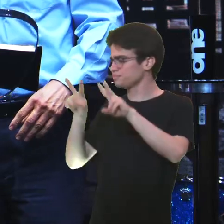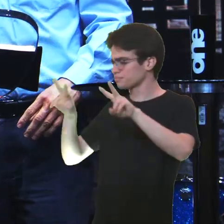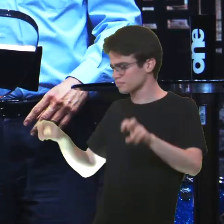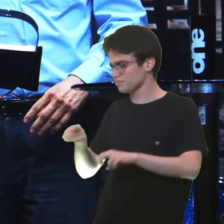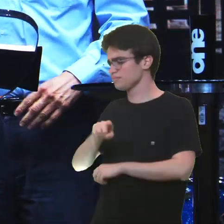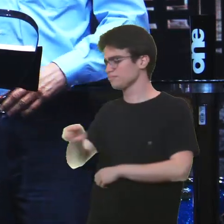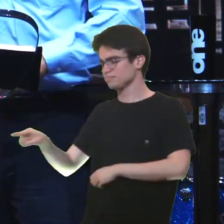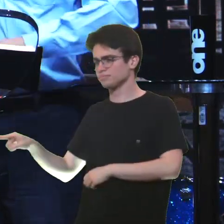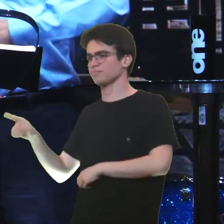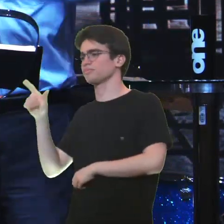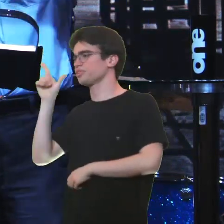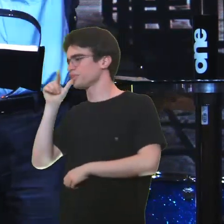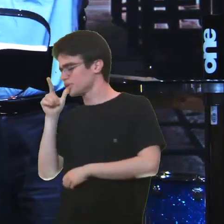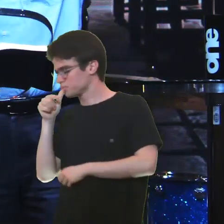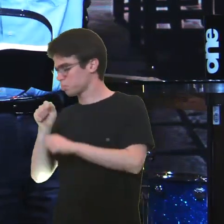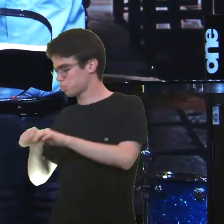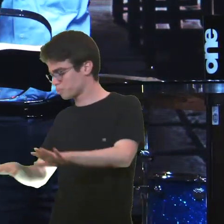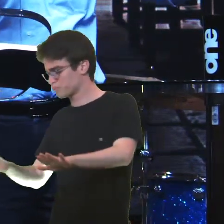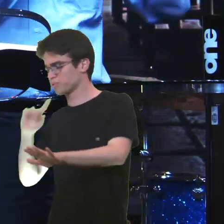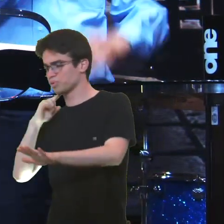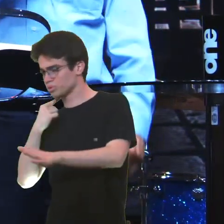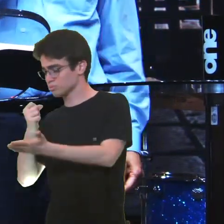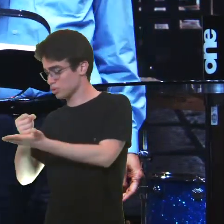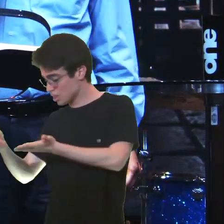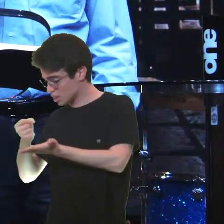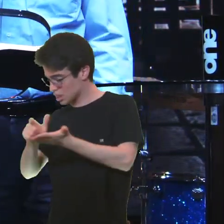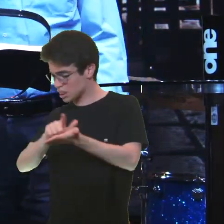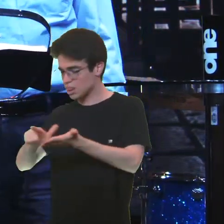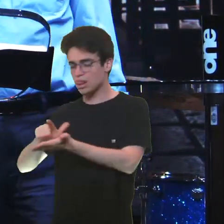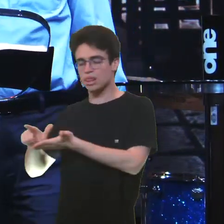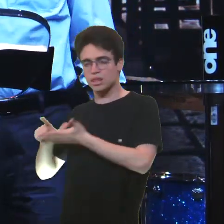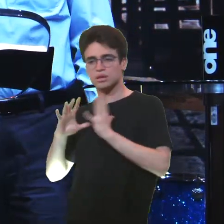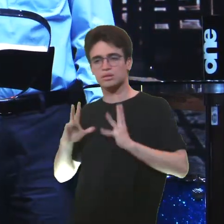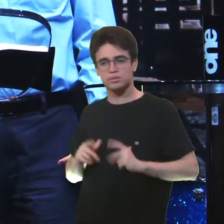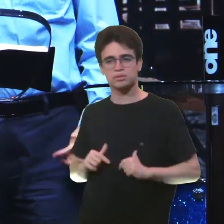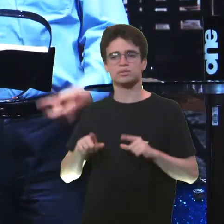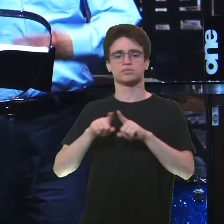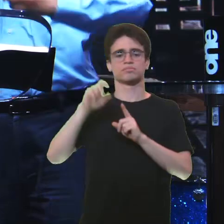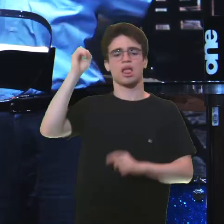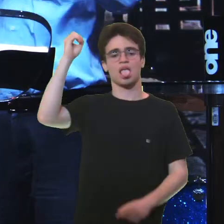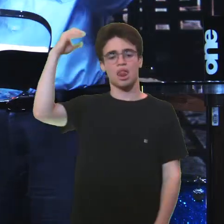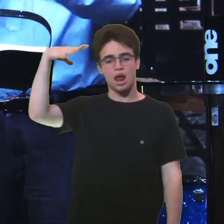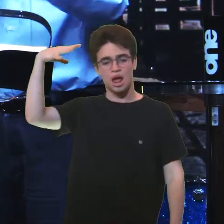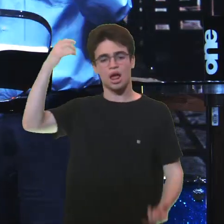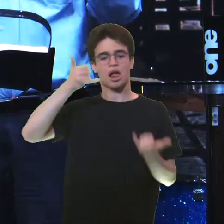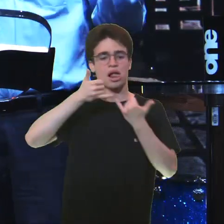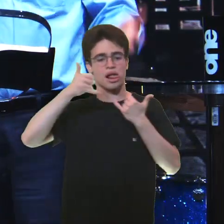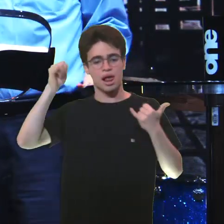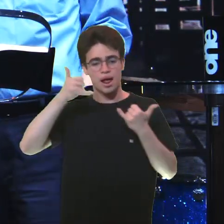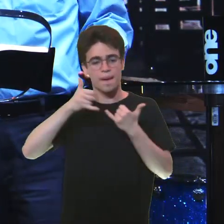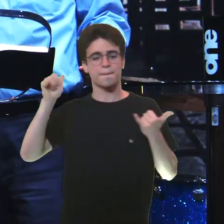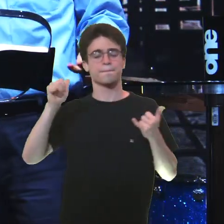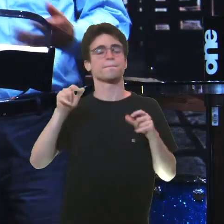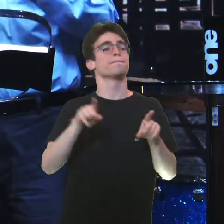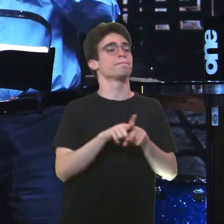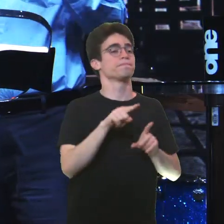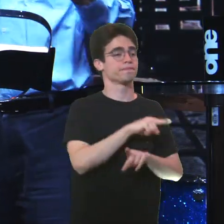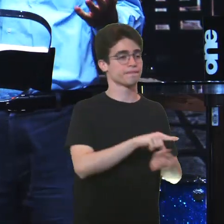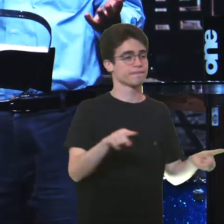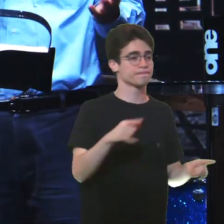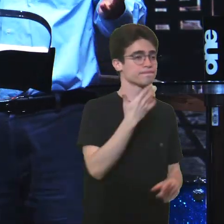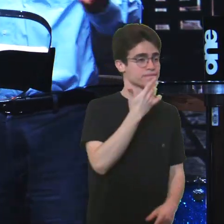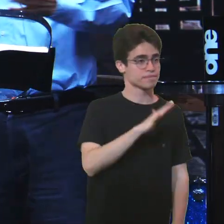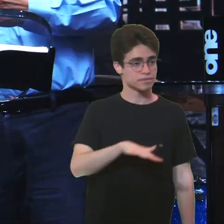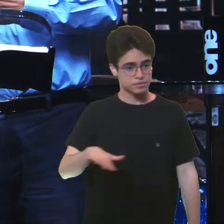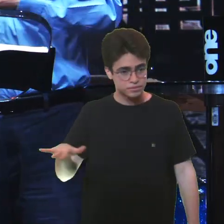saneamento básico, servicio de energía de eléctrica, energia elétrica. que los niños Que as crianças sepan